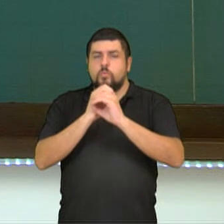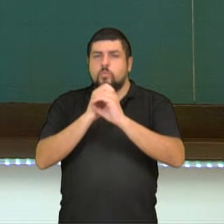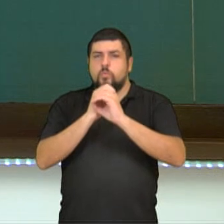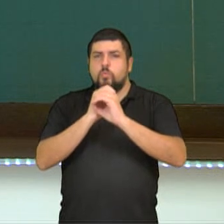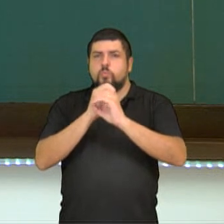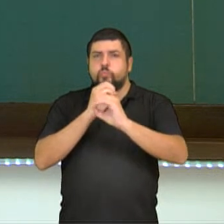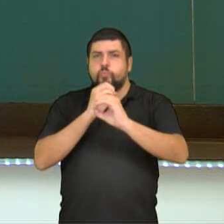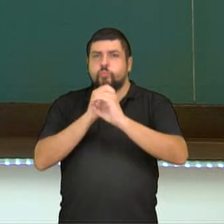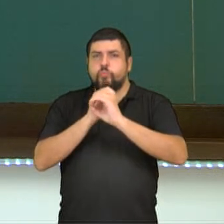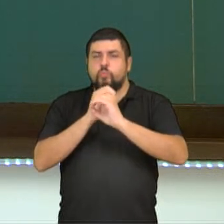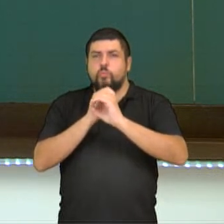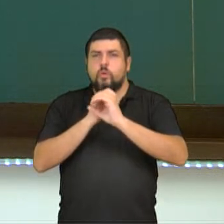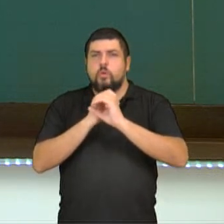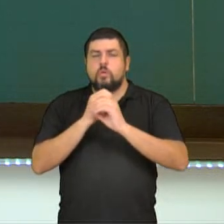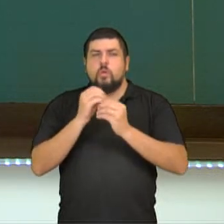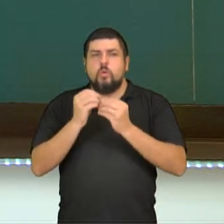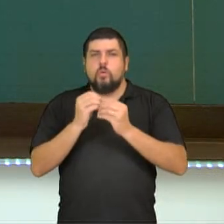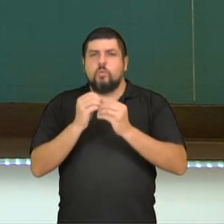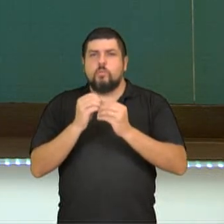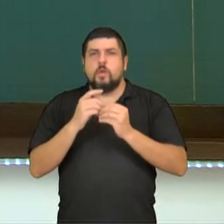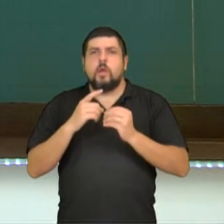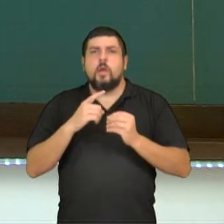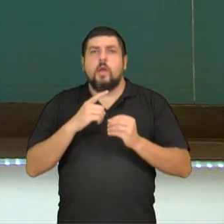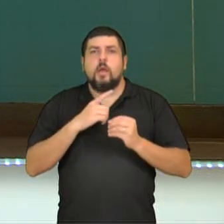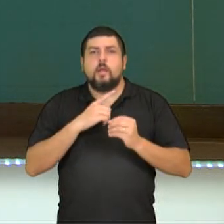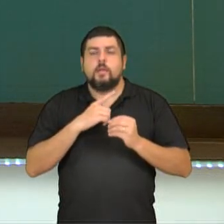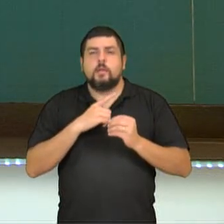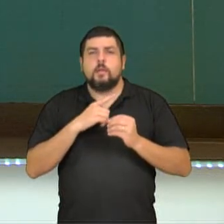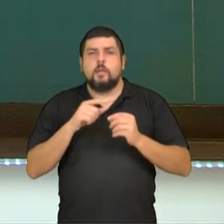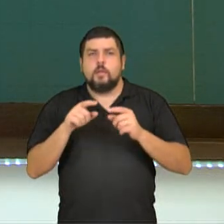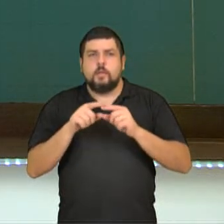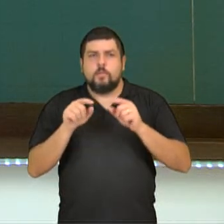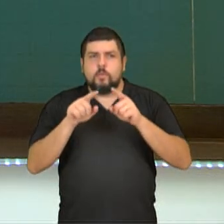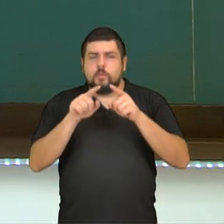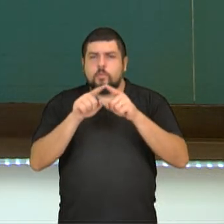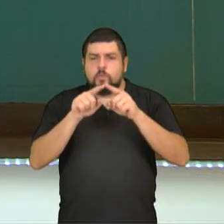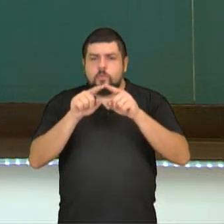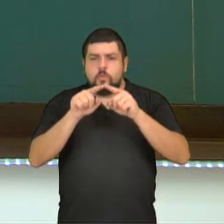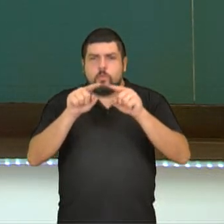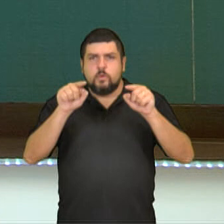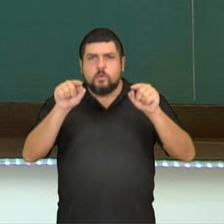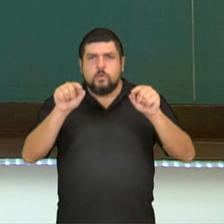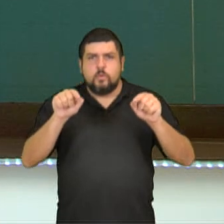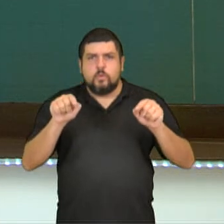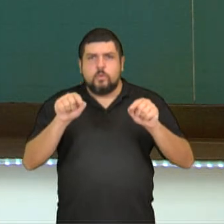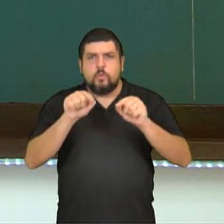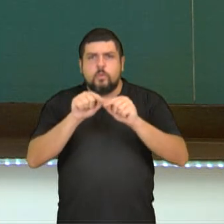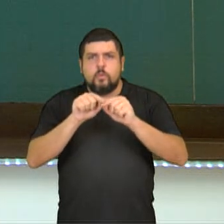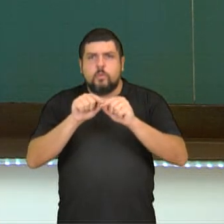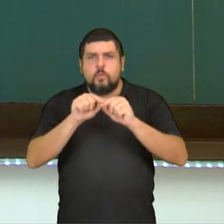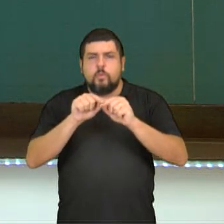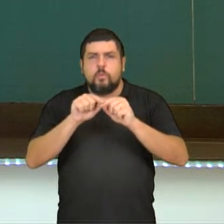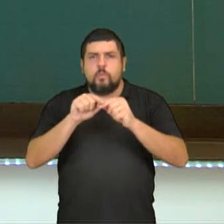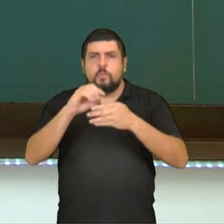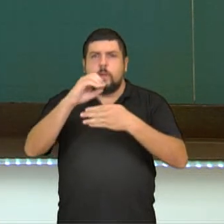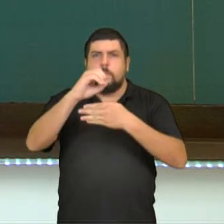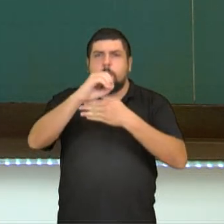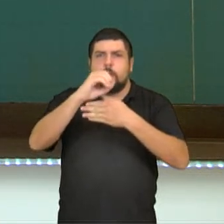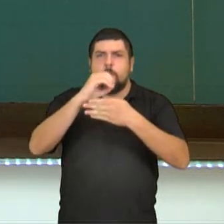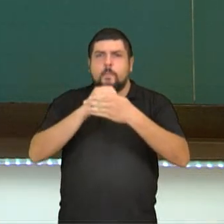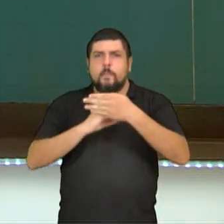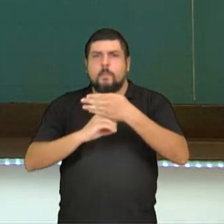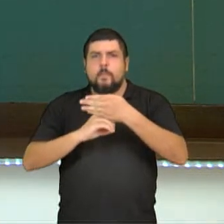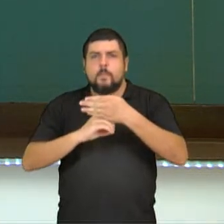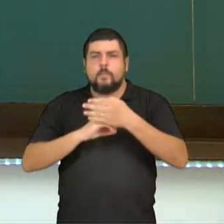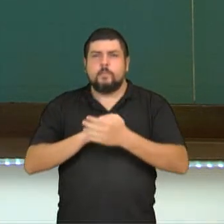um retângulo, né, que é como se fosse essa parte aqui da lateral, e eu tenho dois círculos, certo?